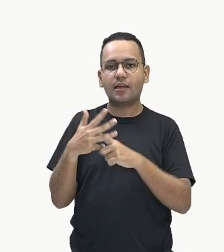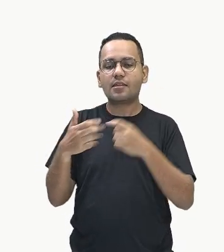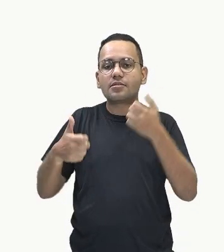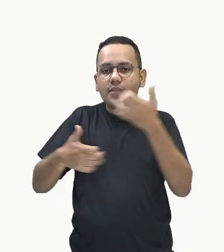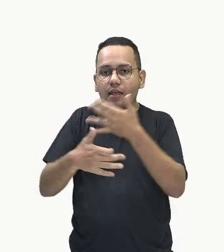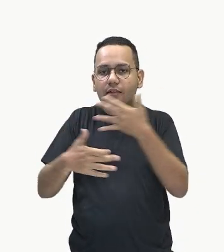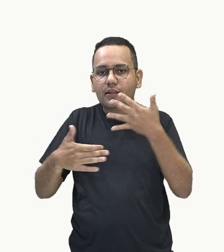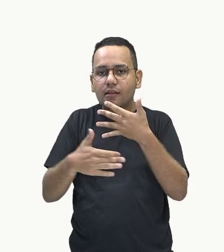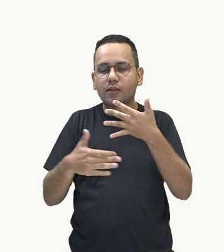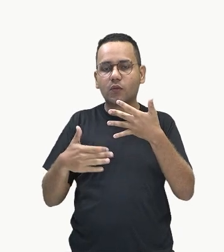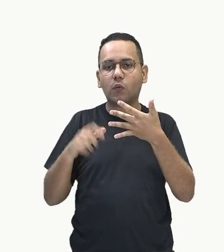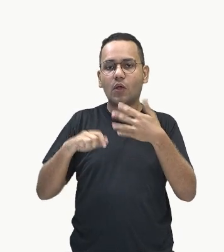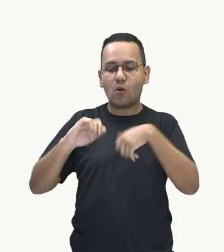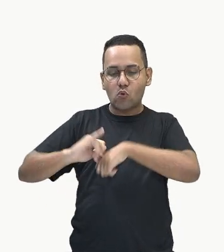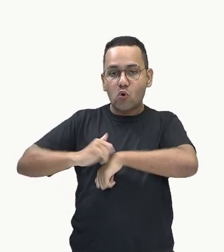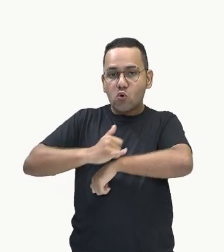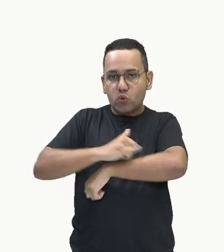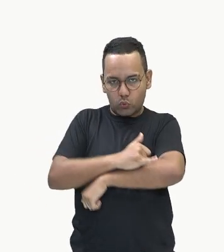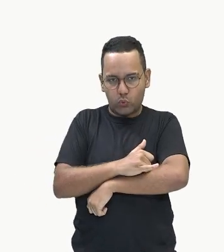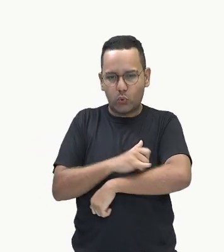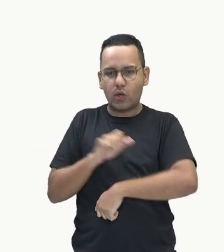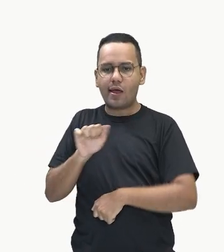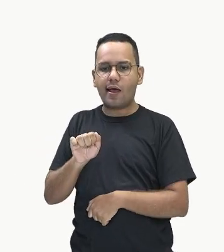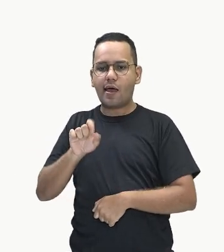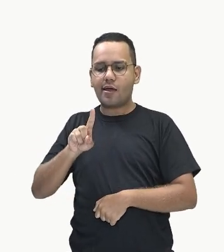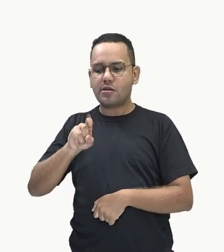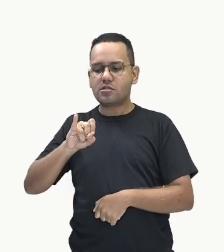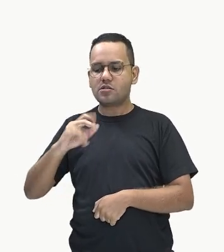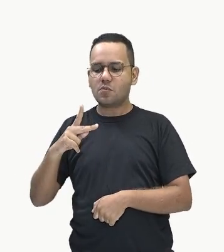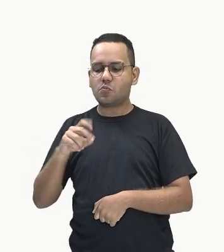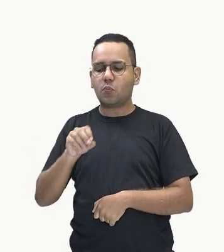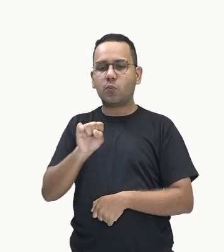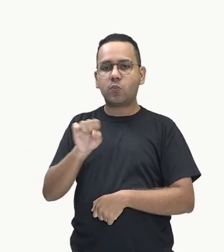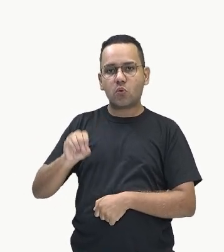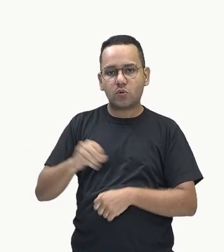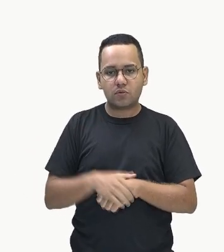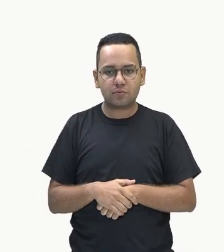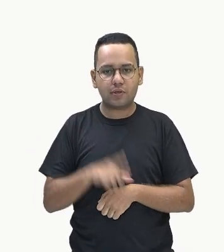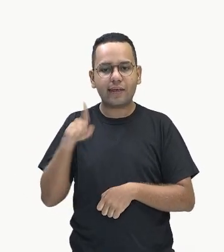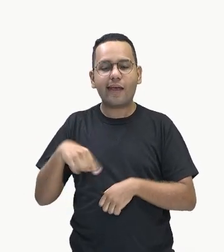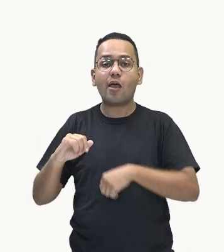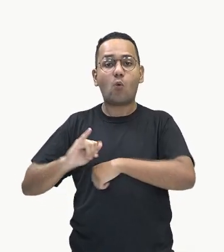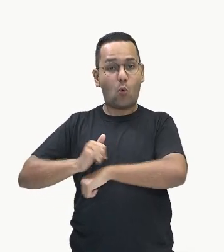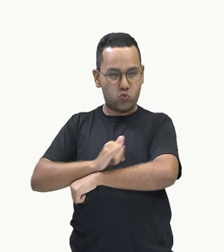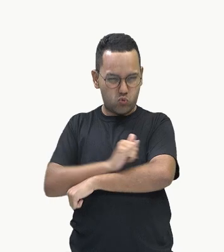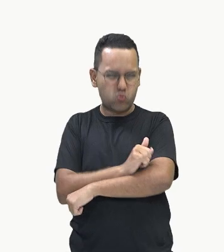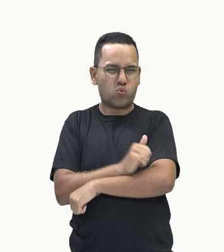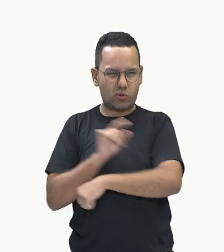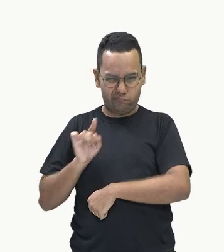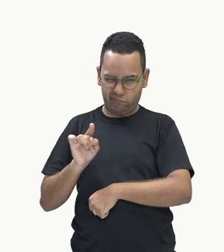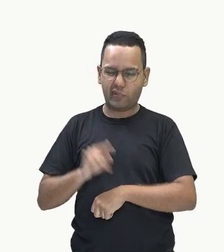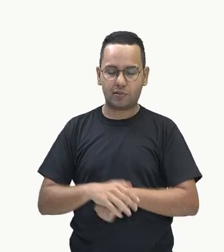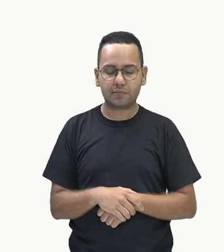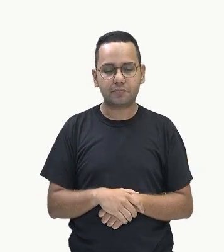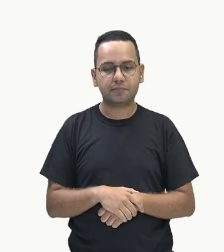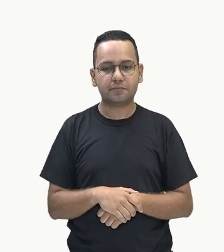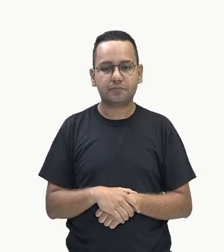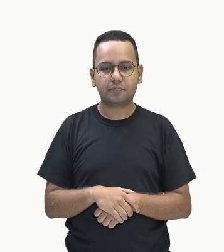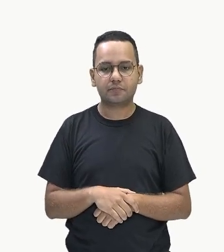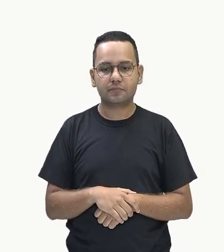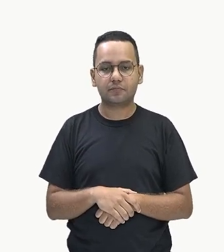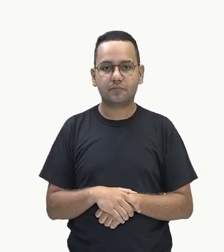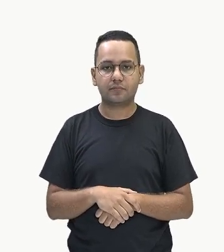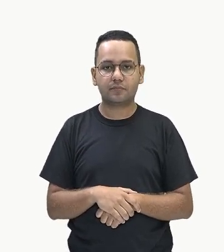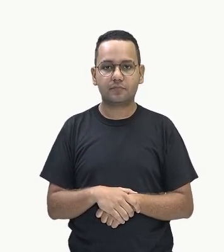a última figura aqui embaixo, é um tecido que a gente conhece popularmente como gordura, né? Um tecido gorduroso. Algumas